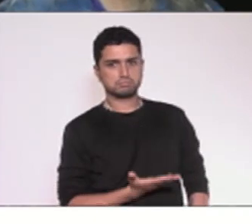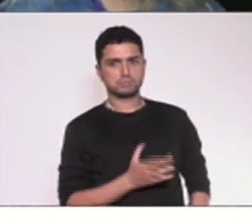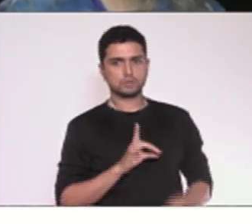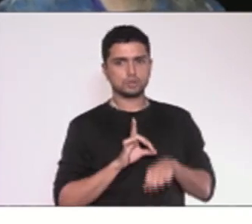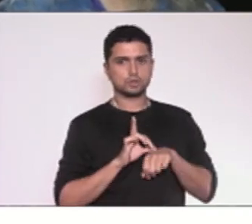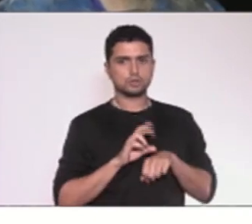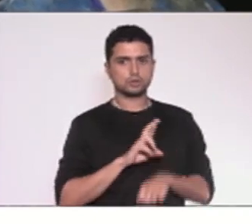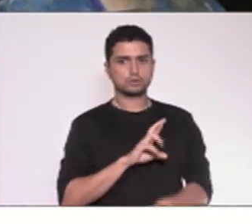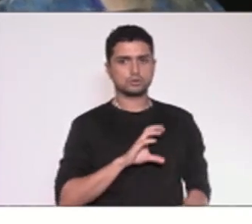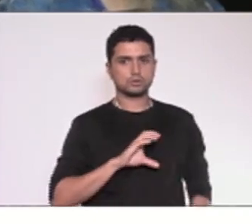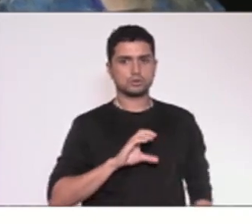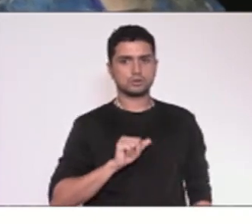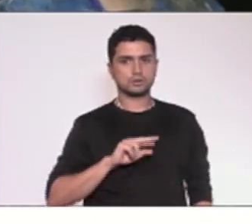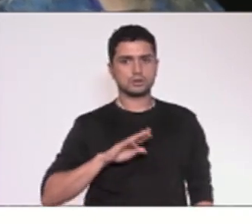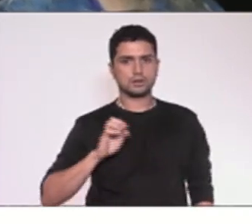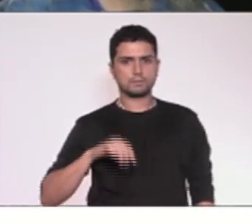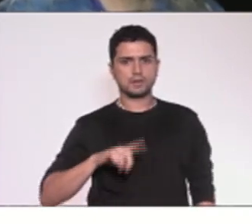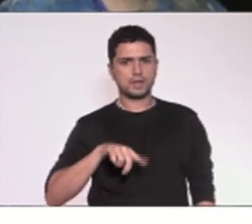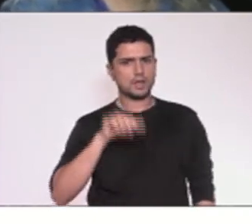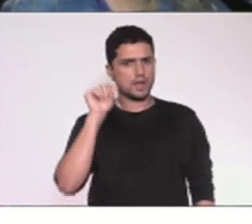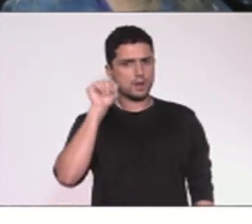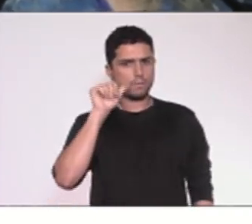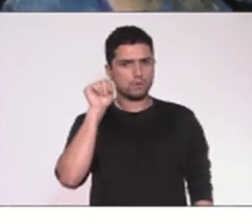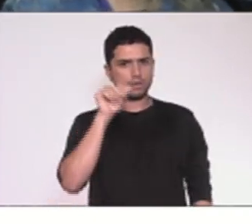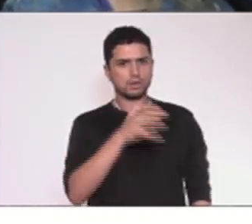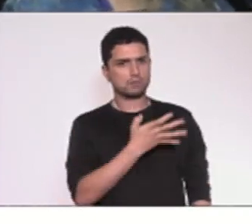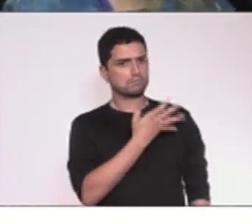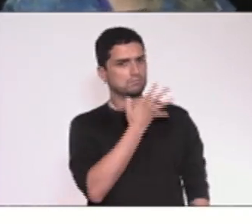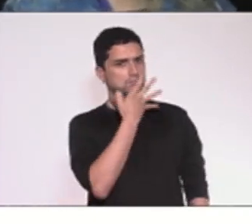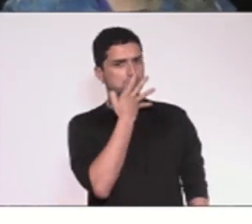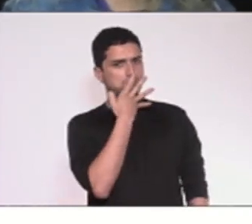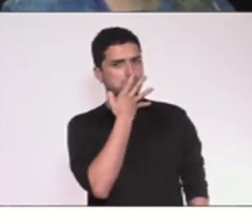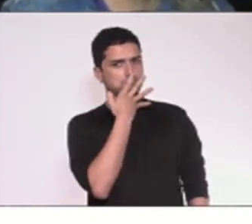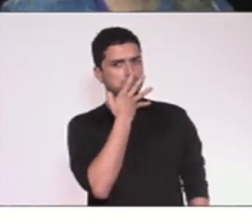A doutora Carmen é uma mulher admirável.